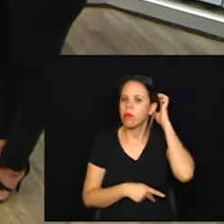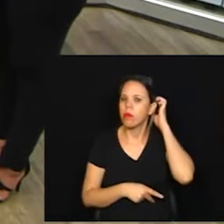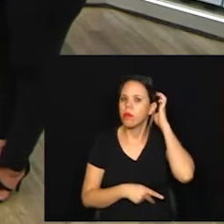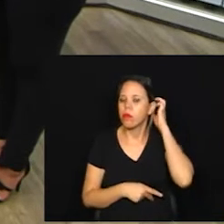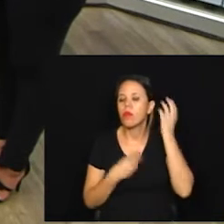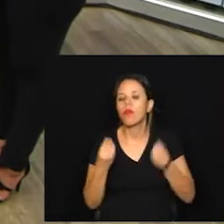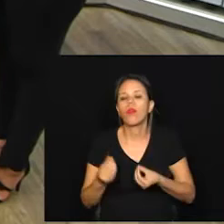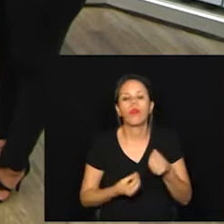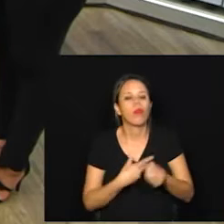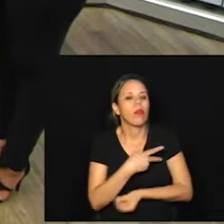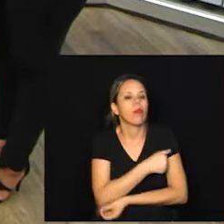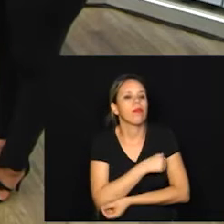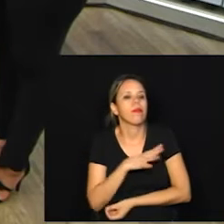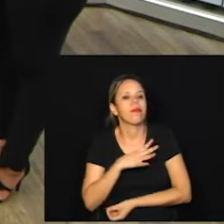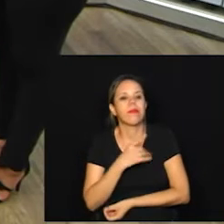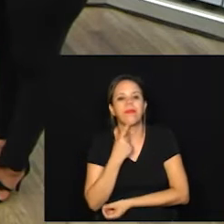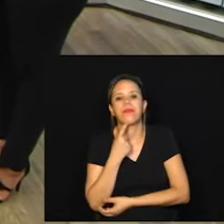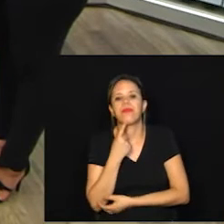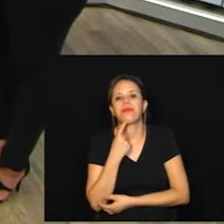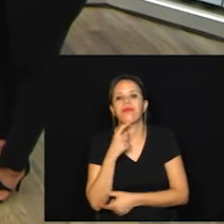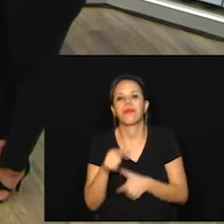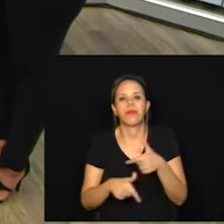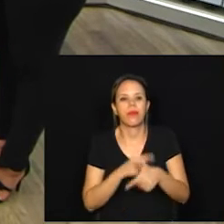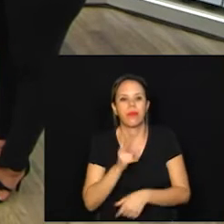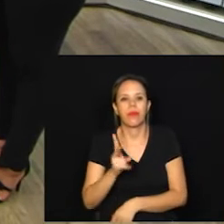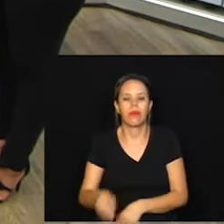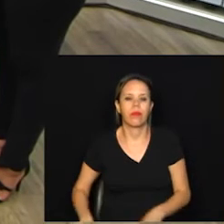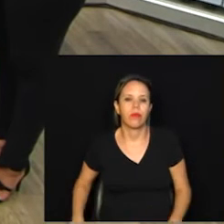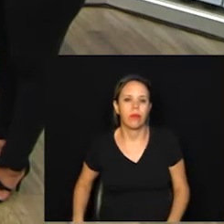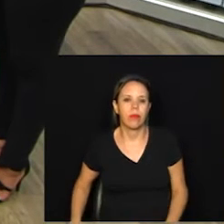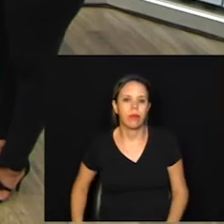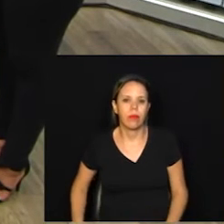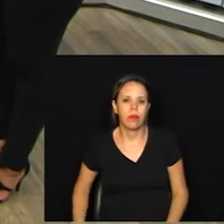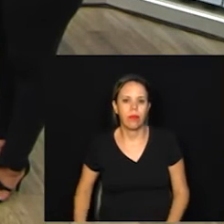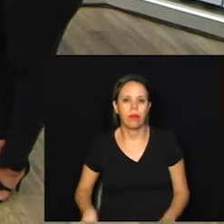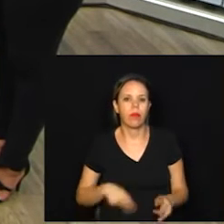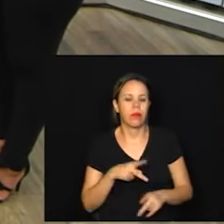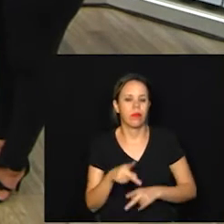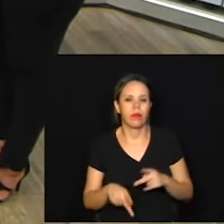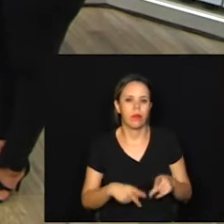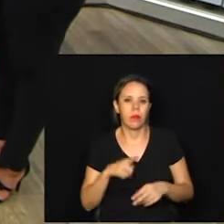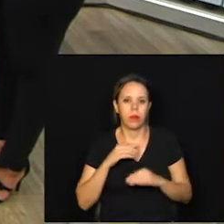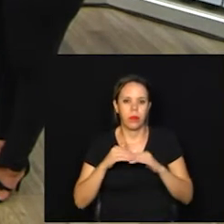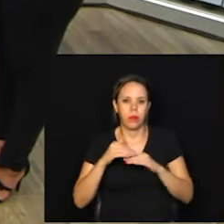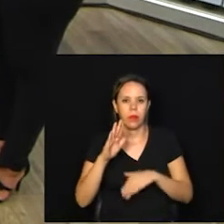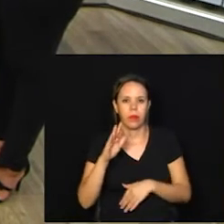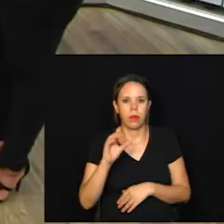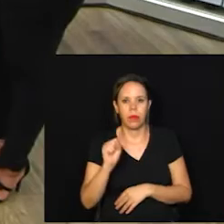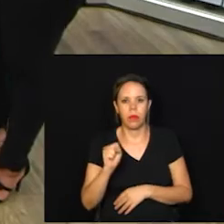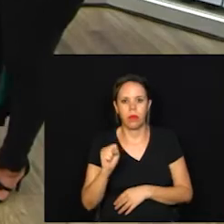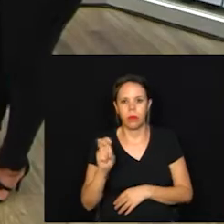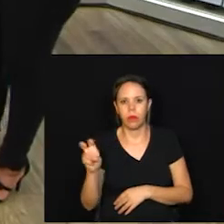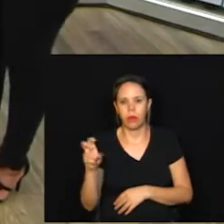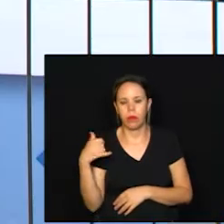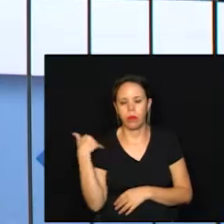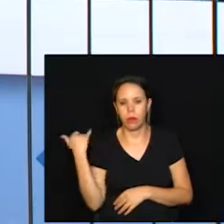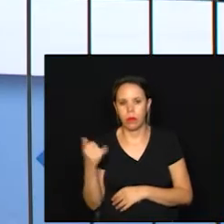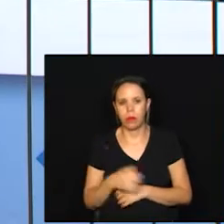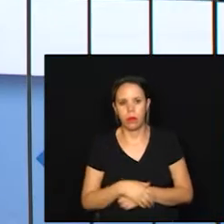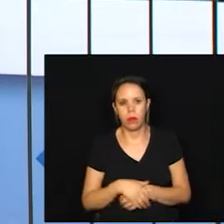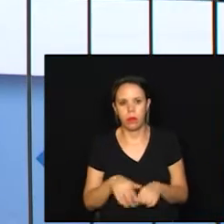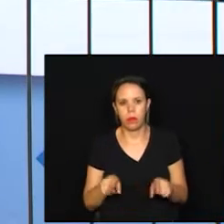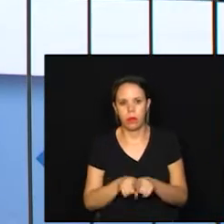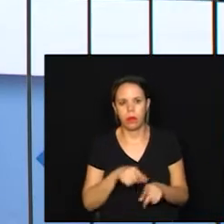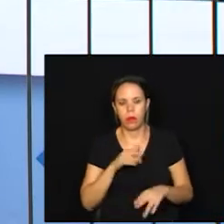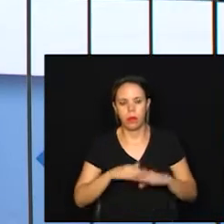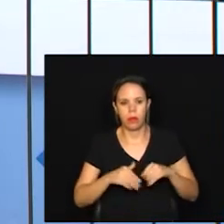a vacinação na cidade de Campinas? O trabalho continua com o público que tem idade acima de 85 anos e também